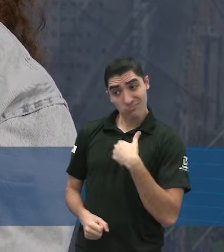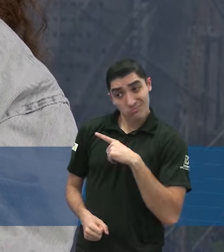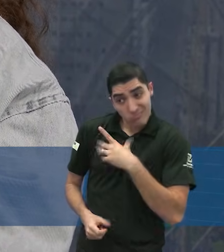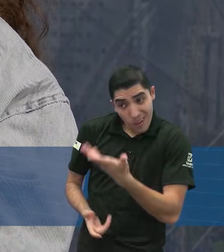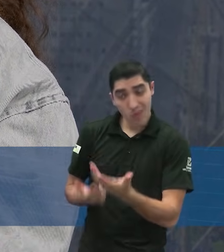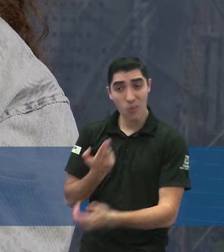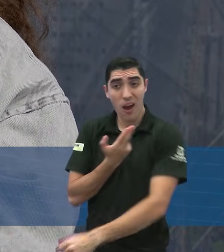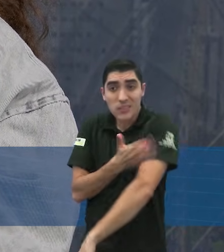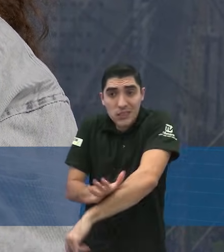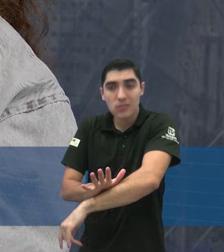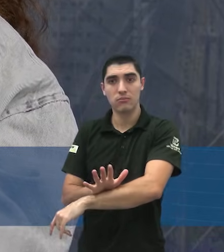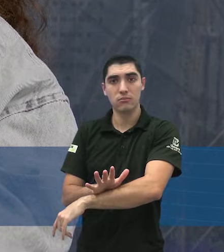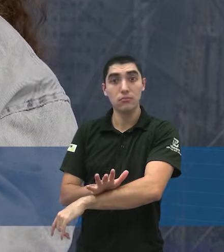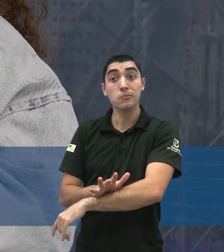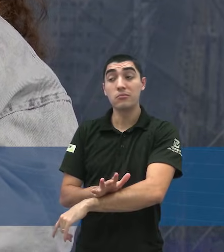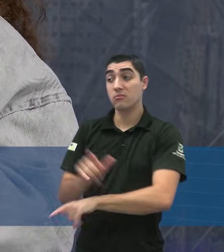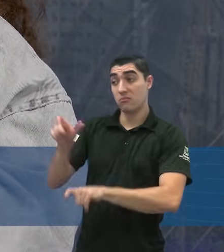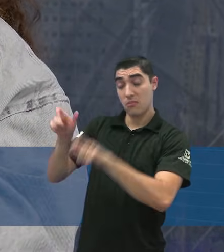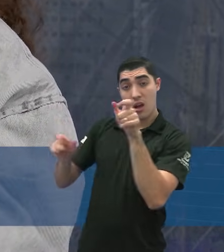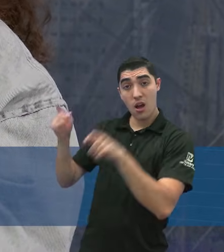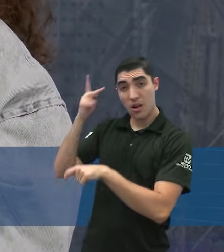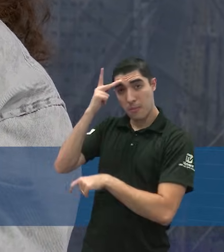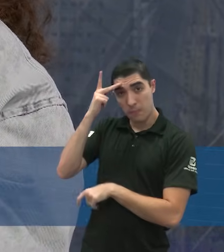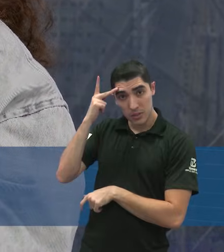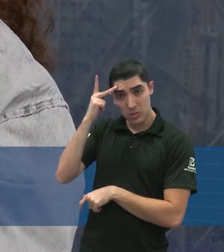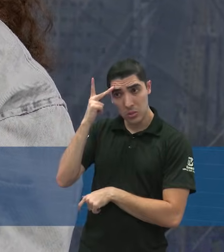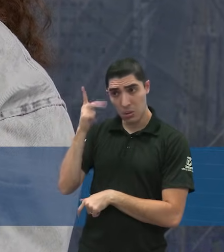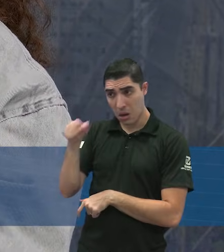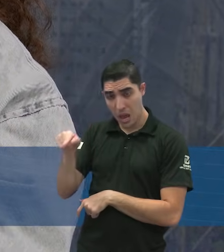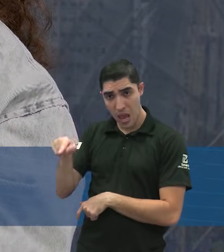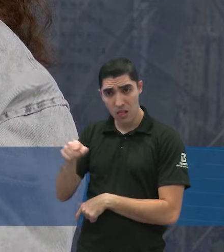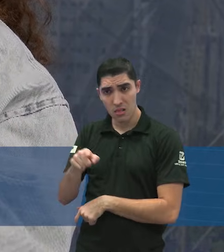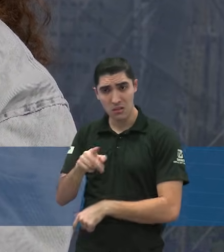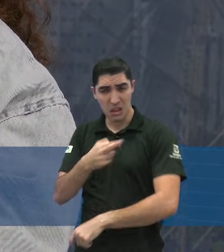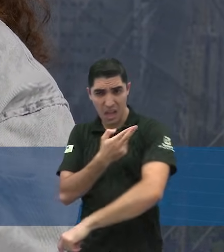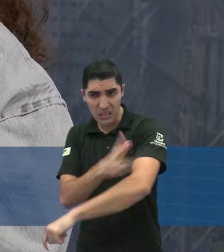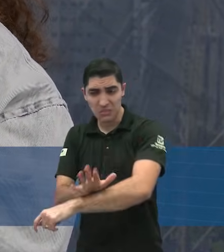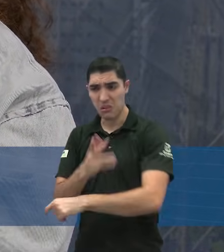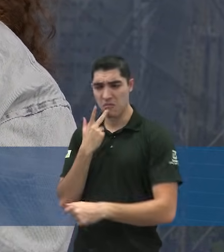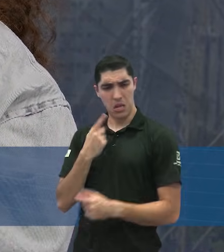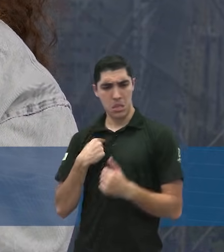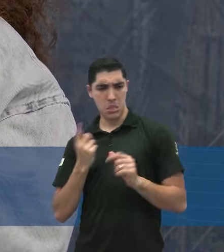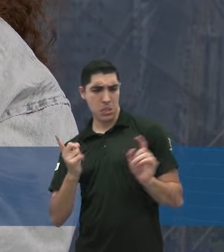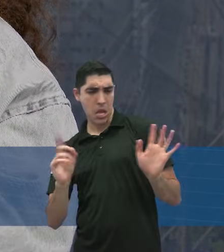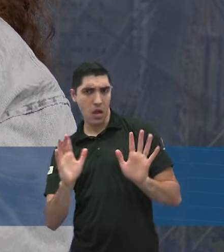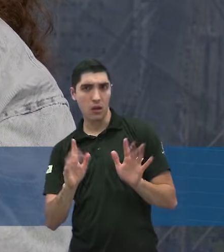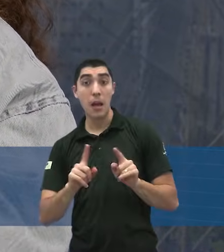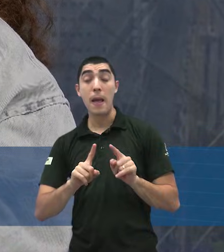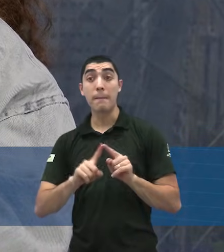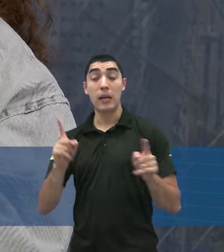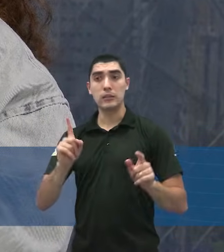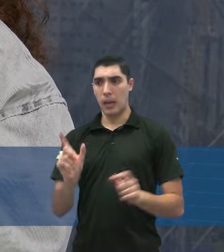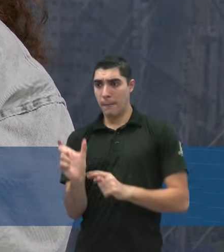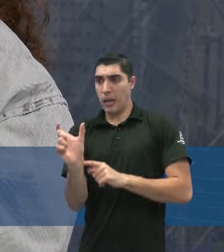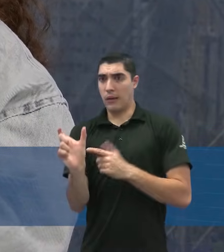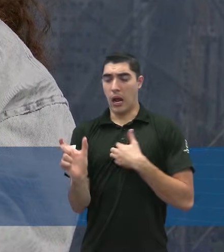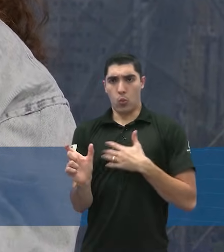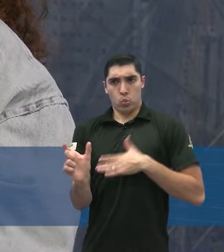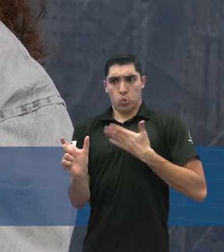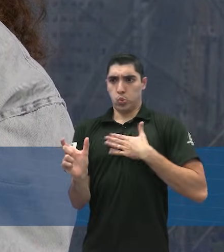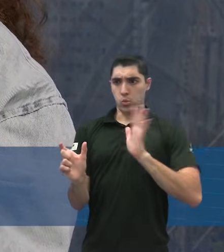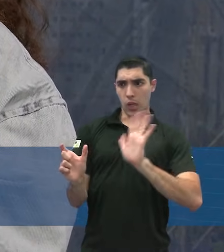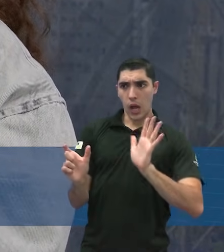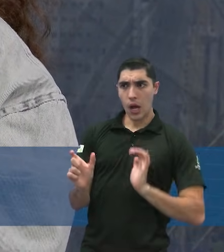racista. As pessoas estão aptas a serem pessoas racistas, mas muitas das vezes assusta muito mais o termo do que